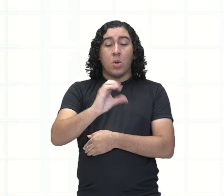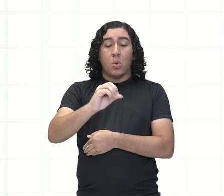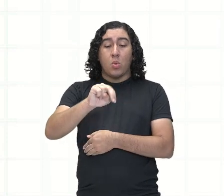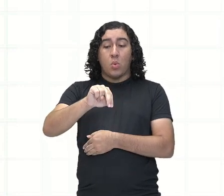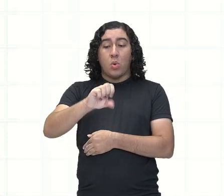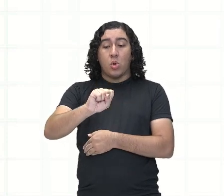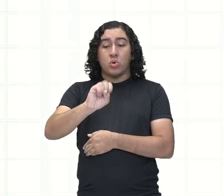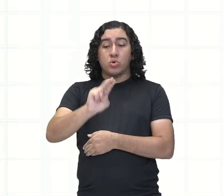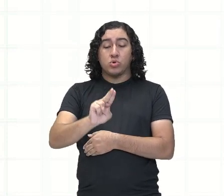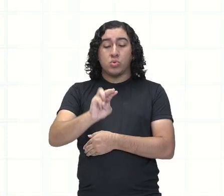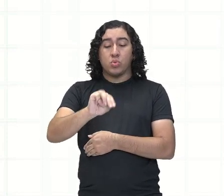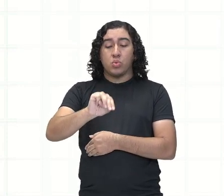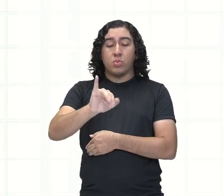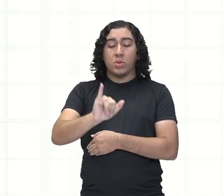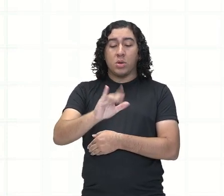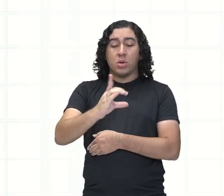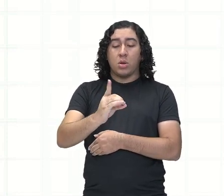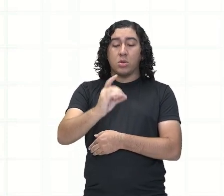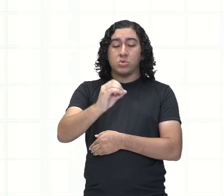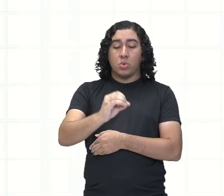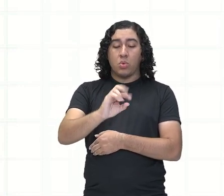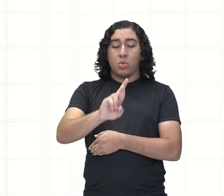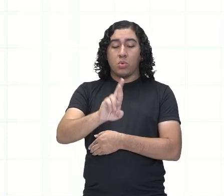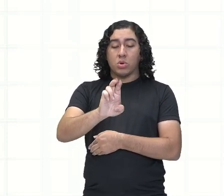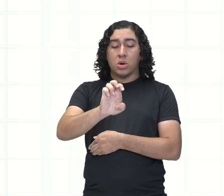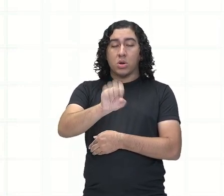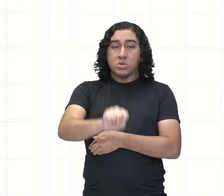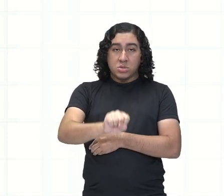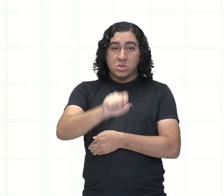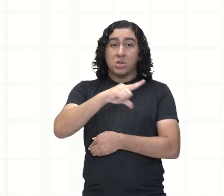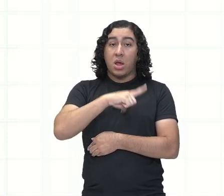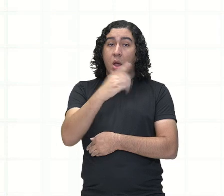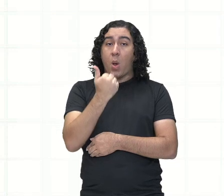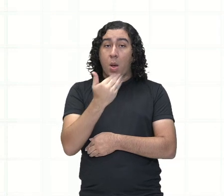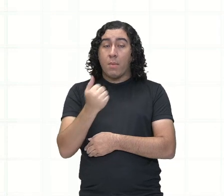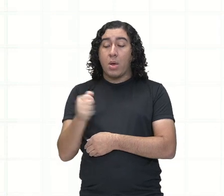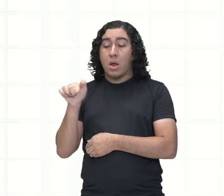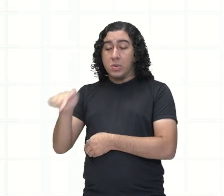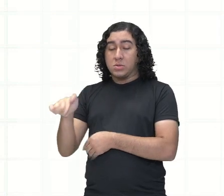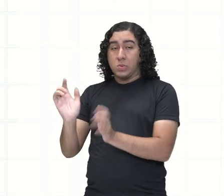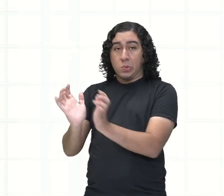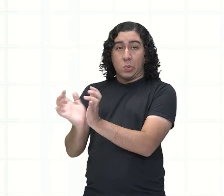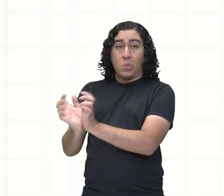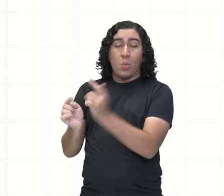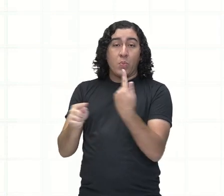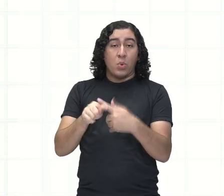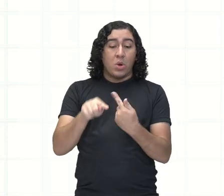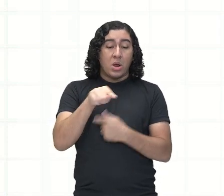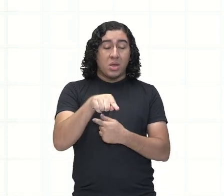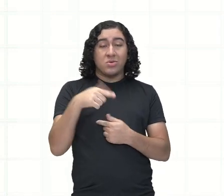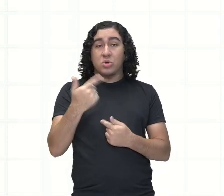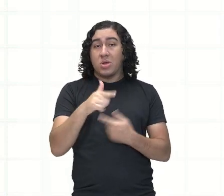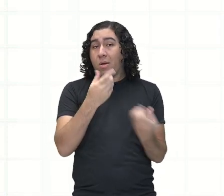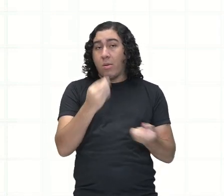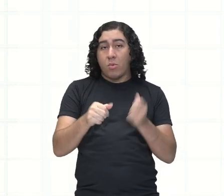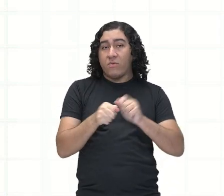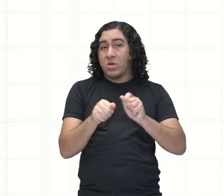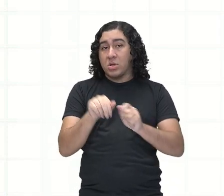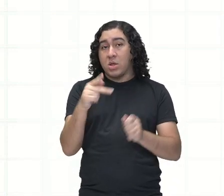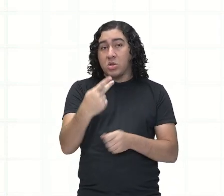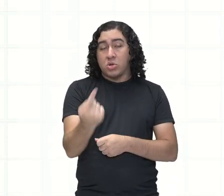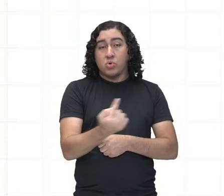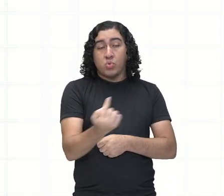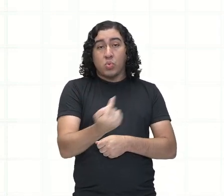se alimentar, né, das plantas, porque eles são incapazes de produzir seu